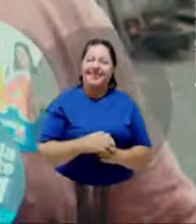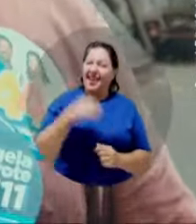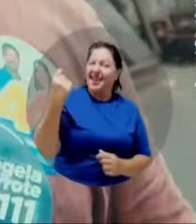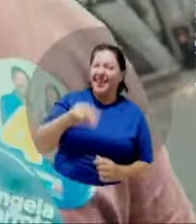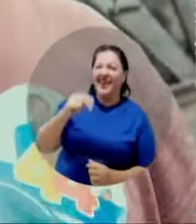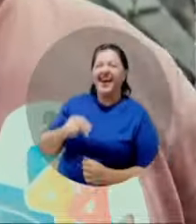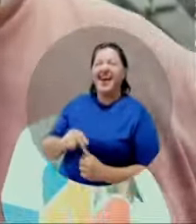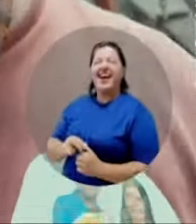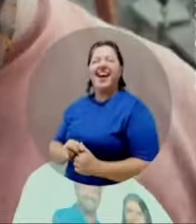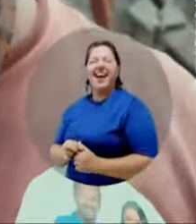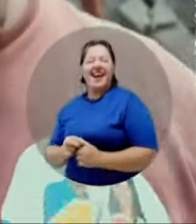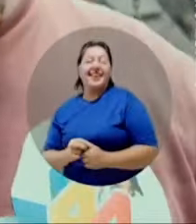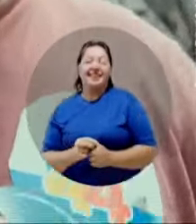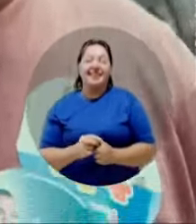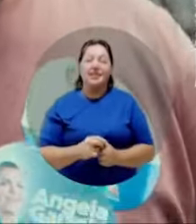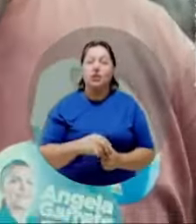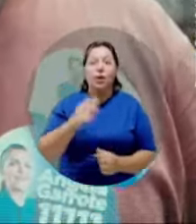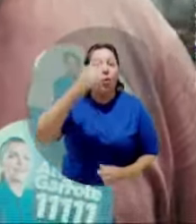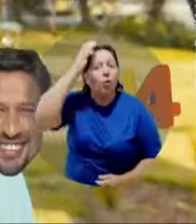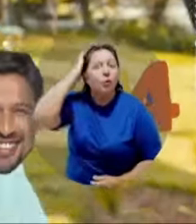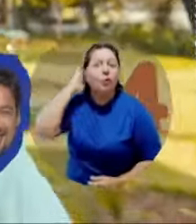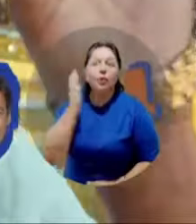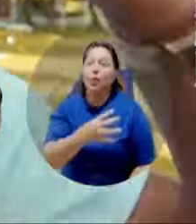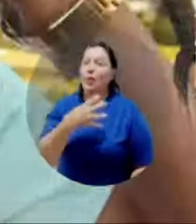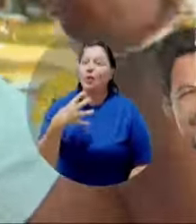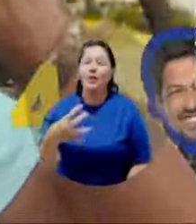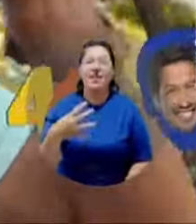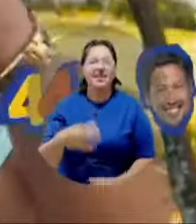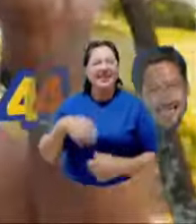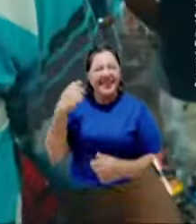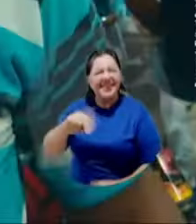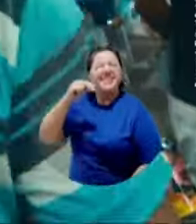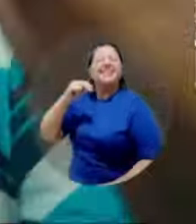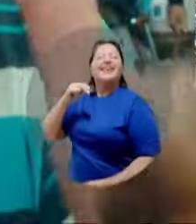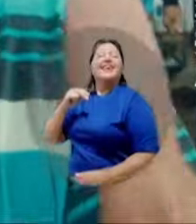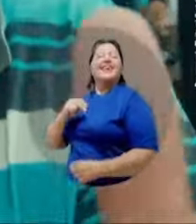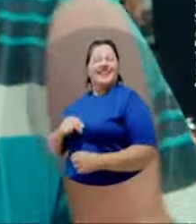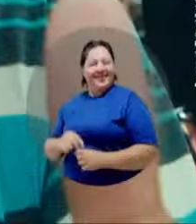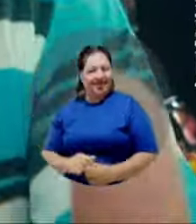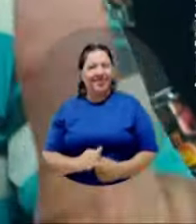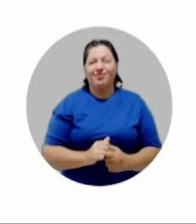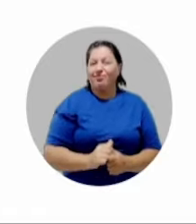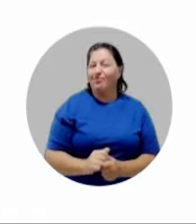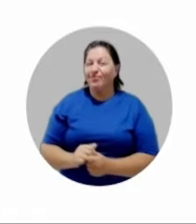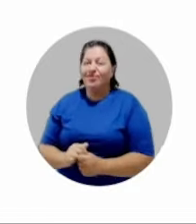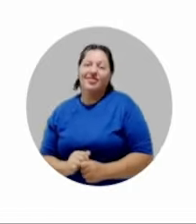Rodrigo. A Cunha Neves, Rodrigo Cunha. É Rodrigo Cunha, 44. É Cunha